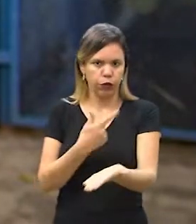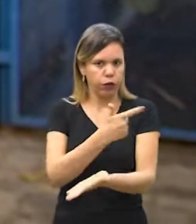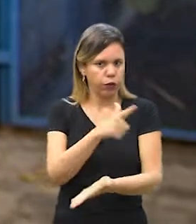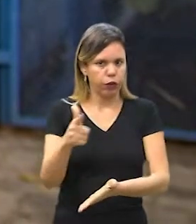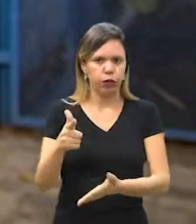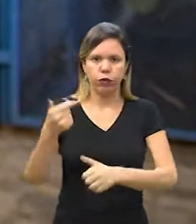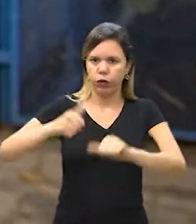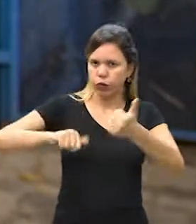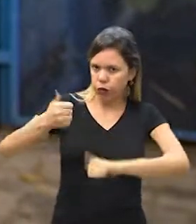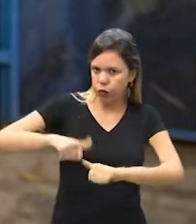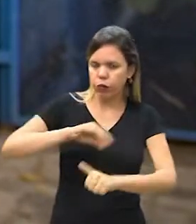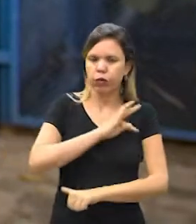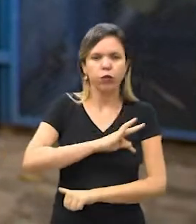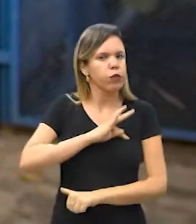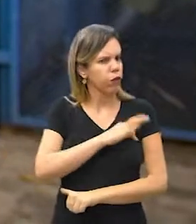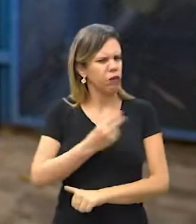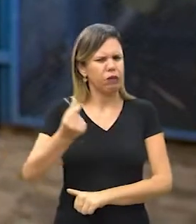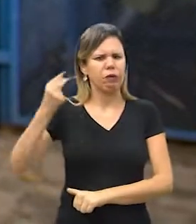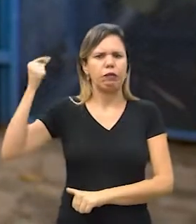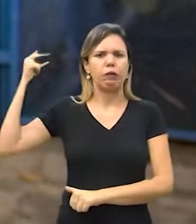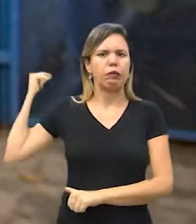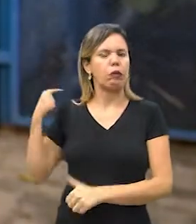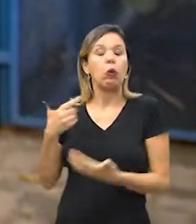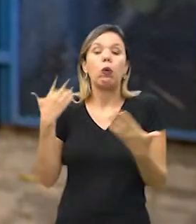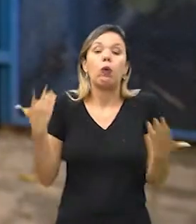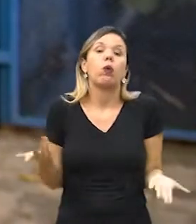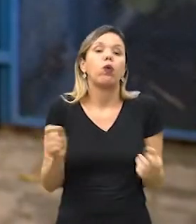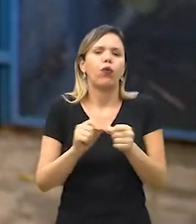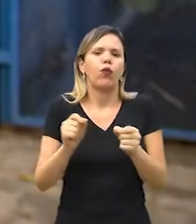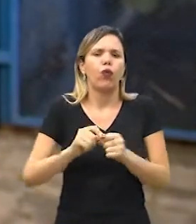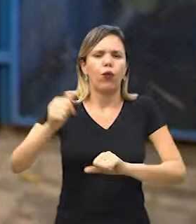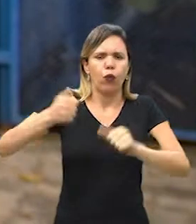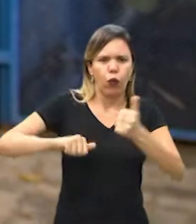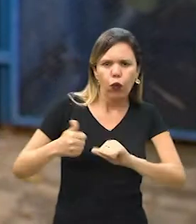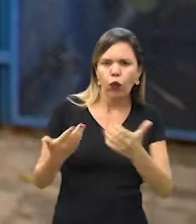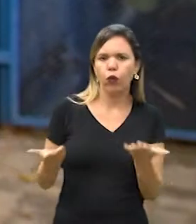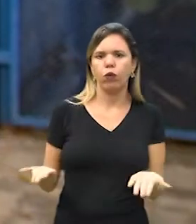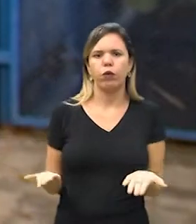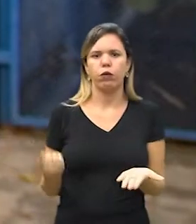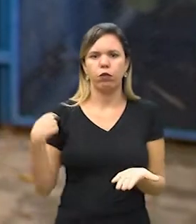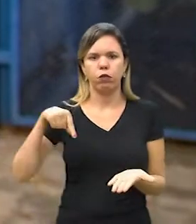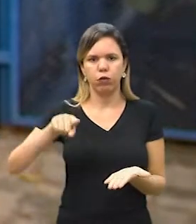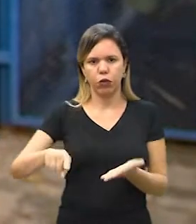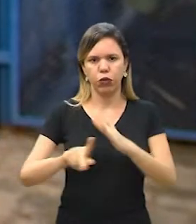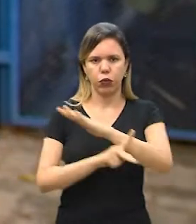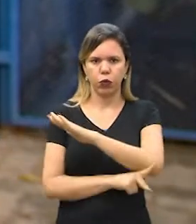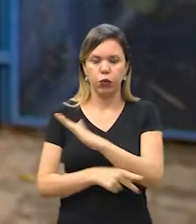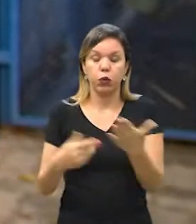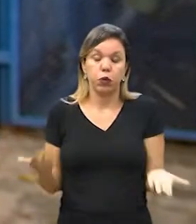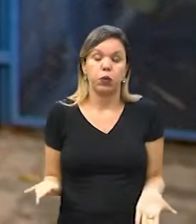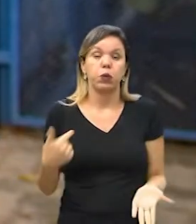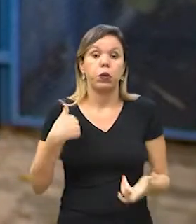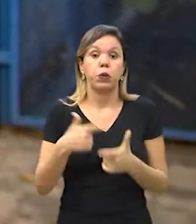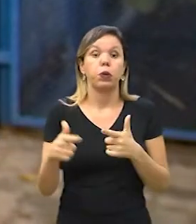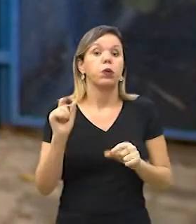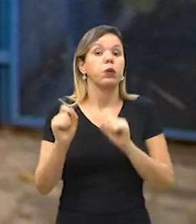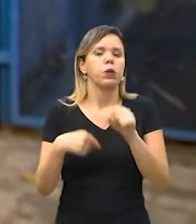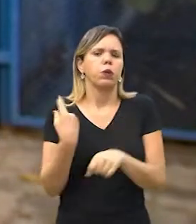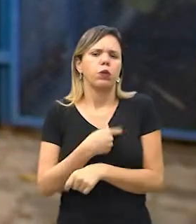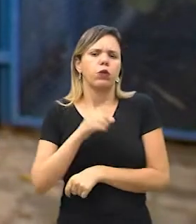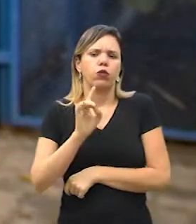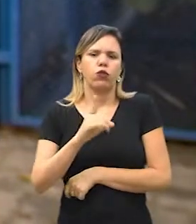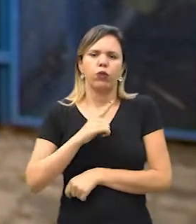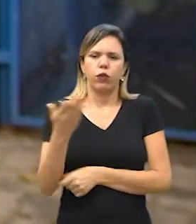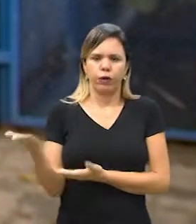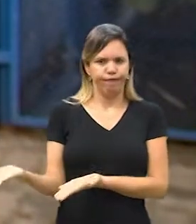ela não tem avaliação técnica muito tempo eu não sei nem quando foi feita essa avaliação dessa ponte e o grande